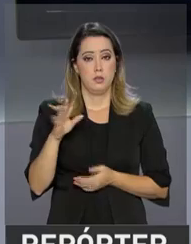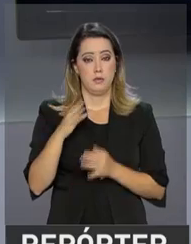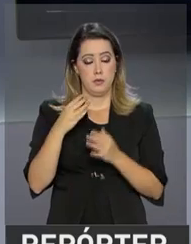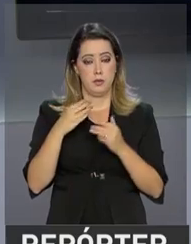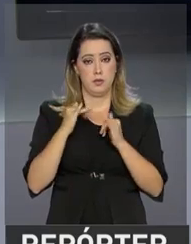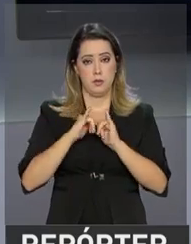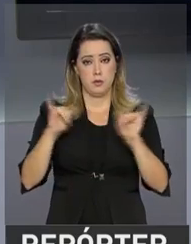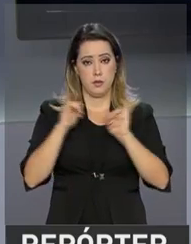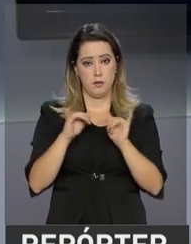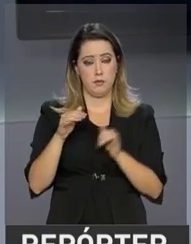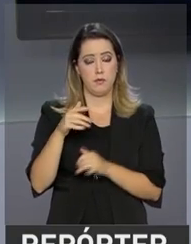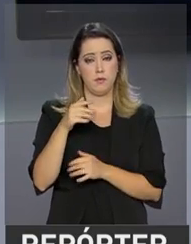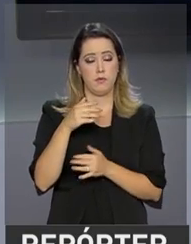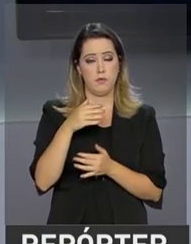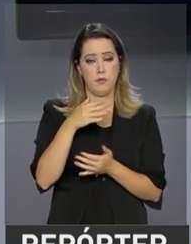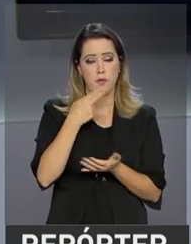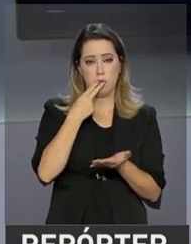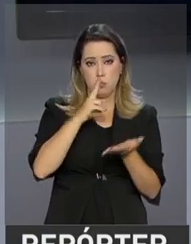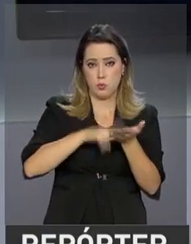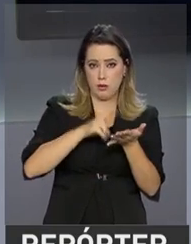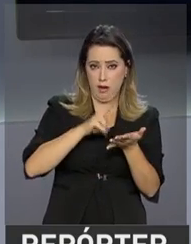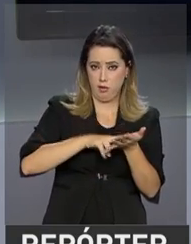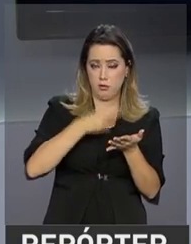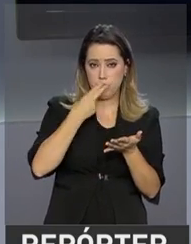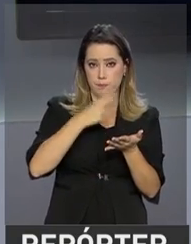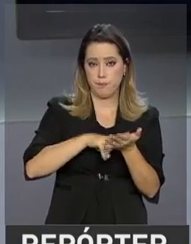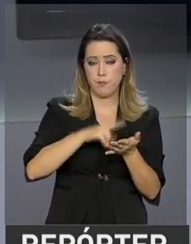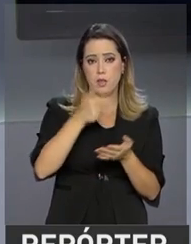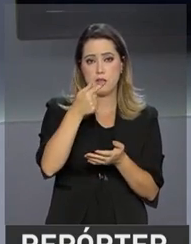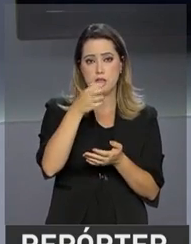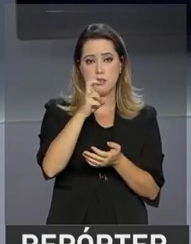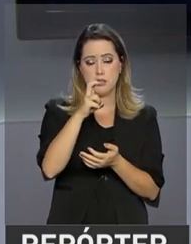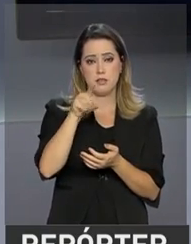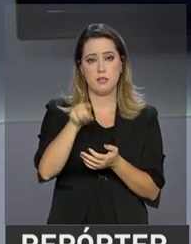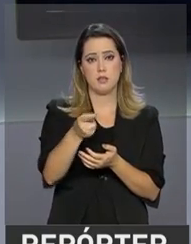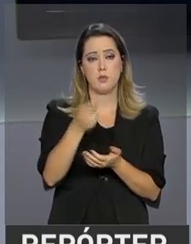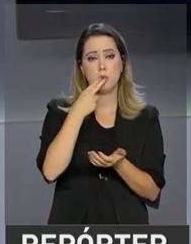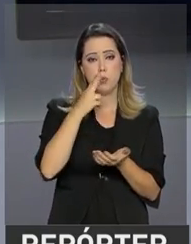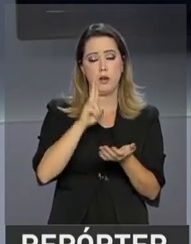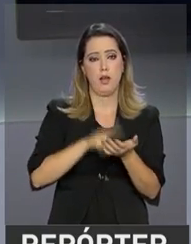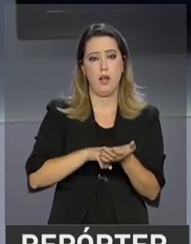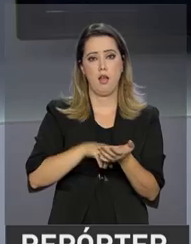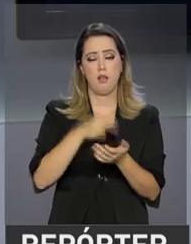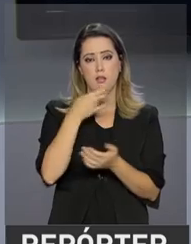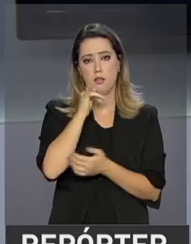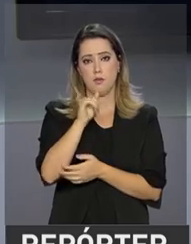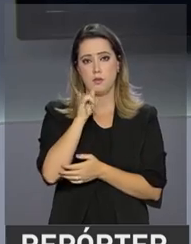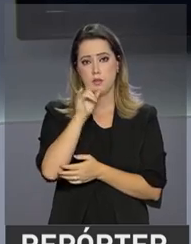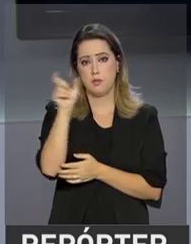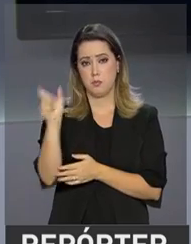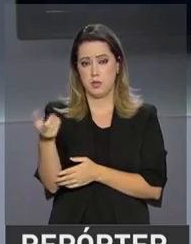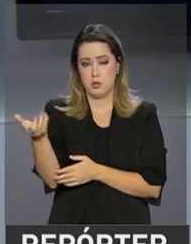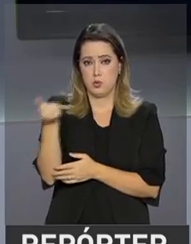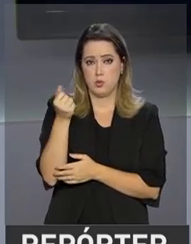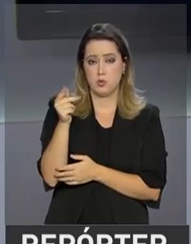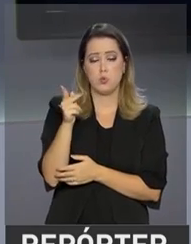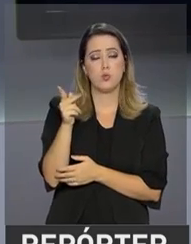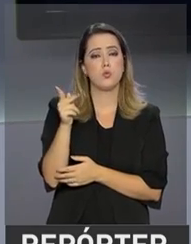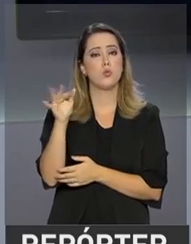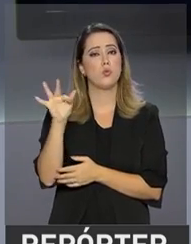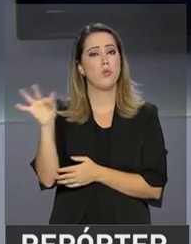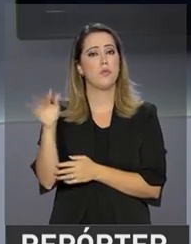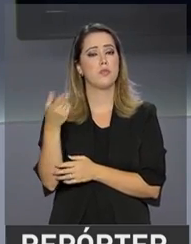75 mil cartas a profissionais liberais que declararam rendimentos recebidos de pessoas físicas mas não recolheram a